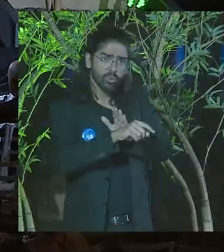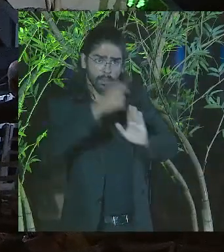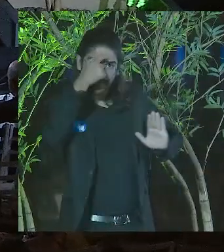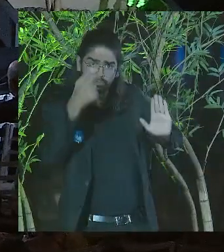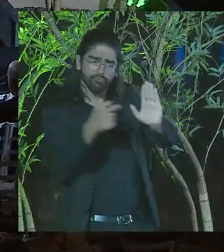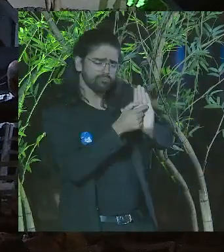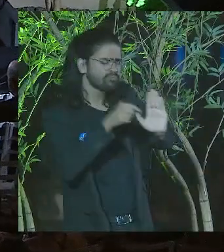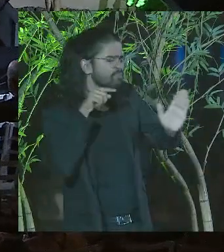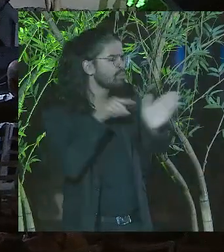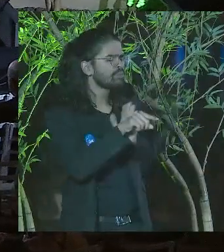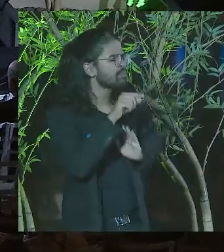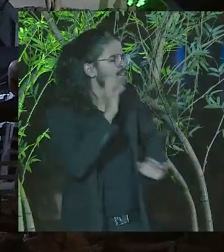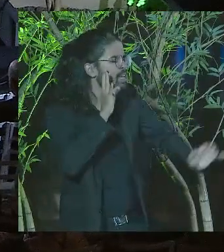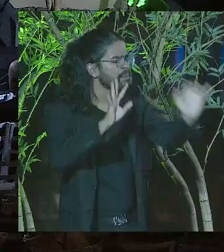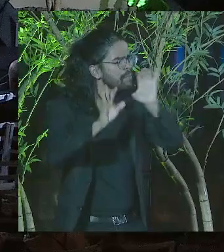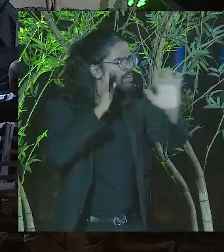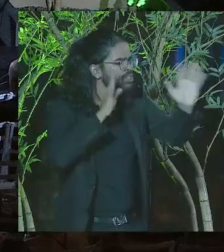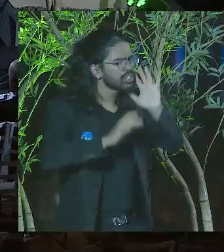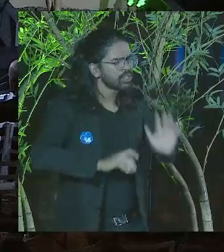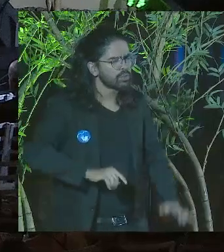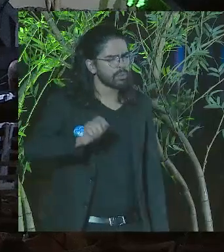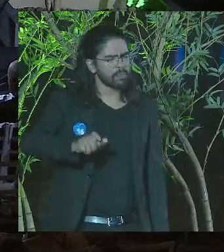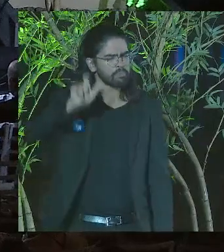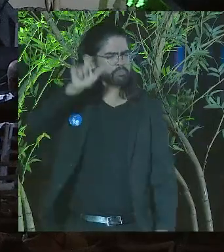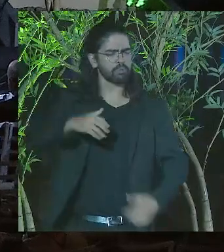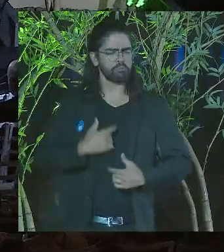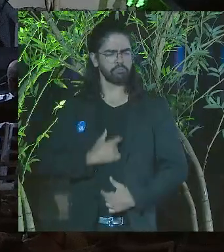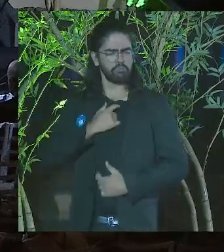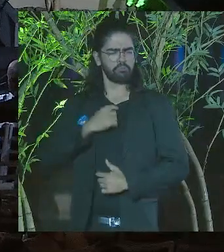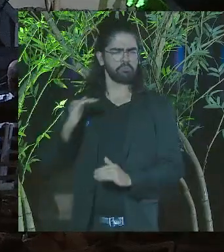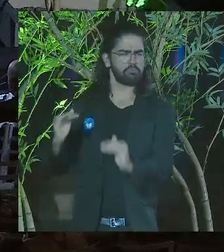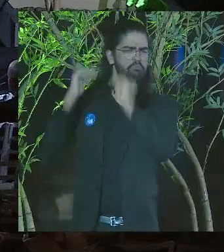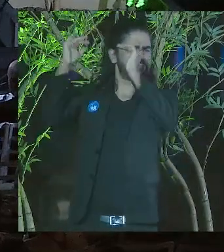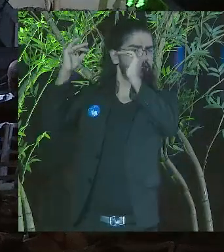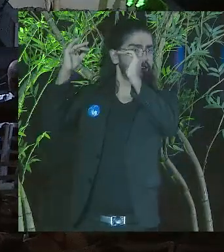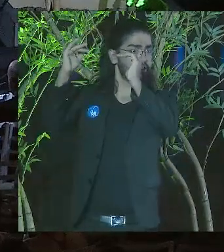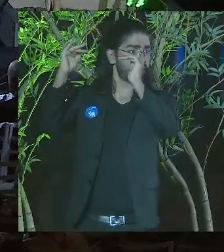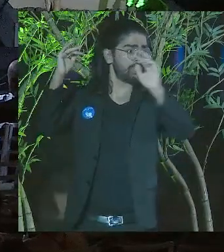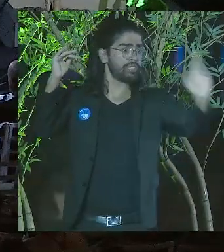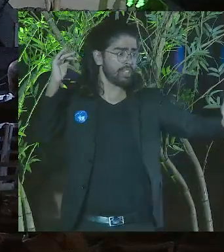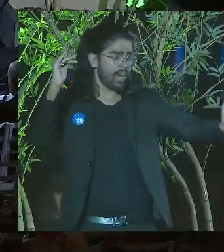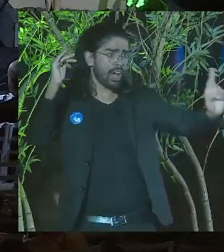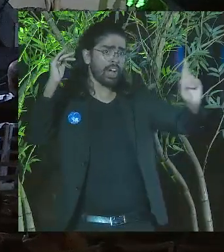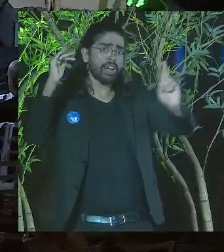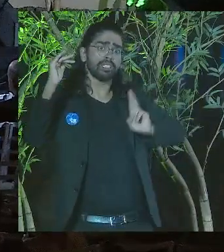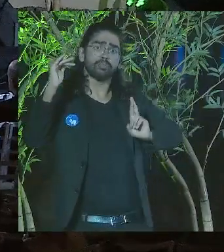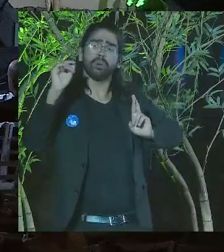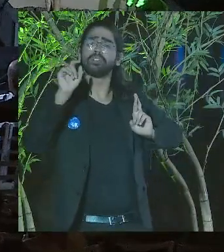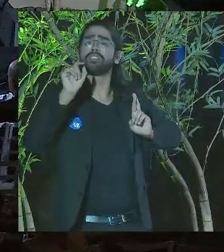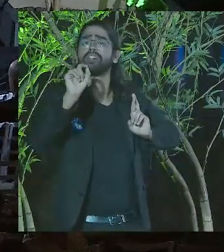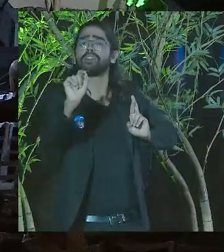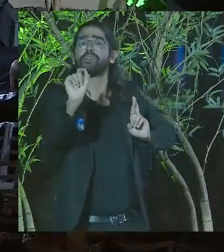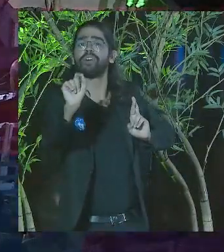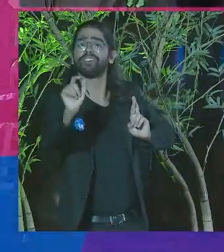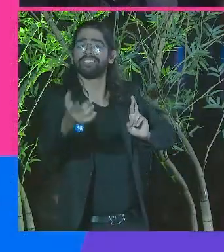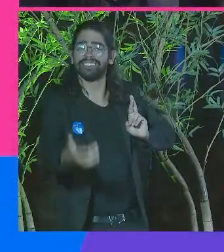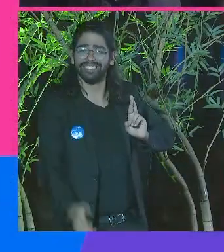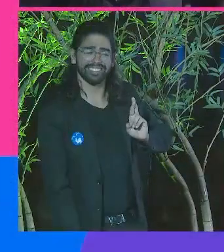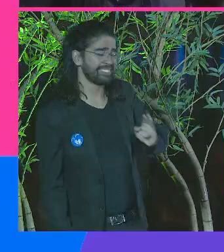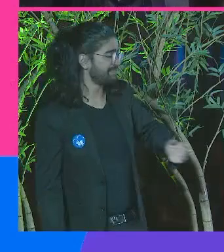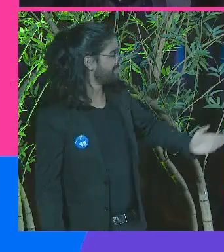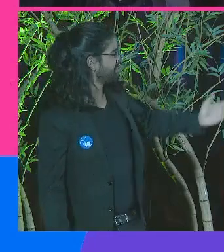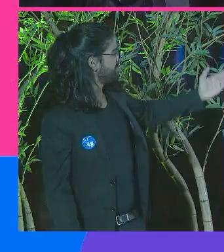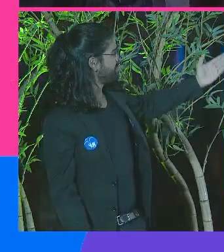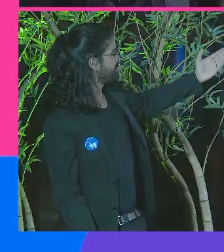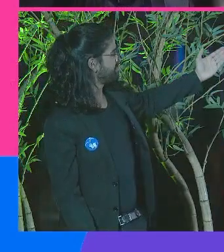ChatGPT, né, imagine uma pessoa nesse papel de alta liderança. E a resposta que ela ia fazendo era sempre essa